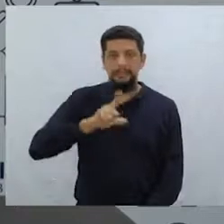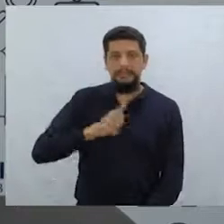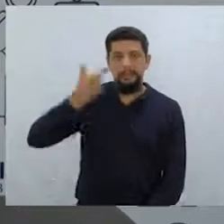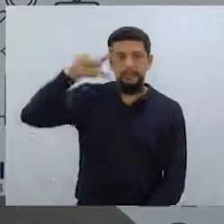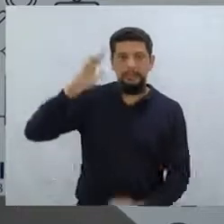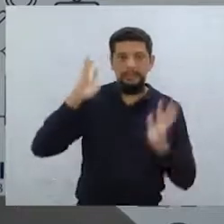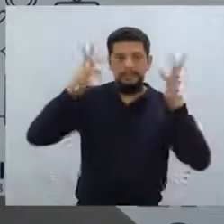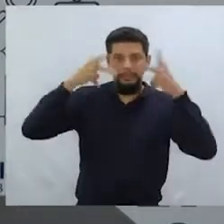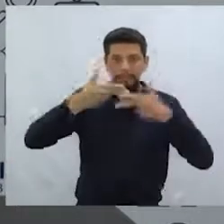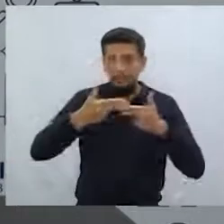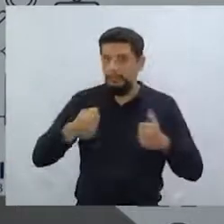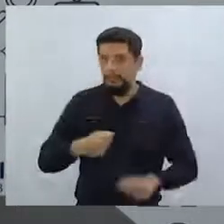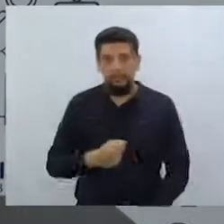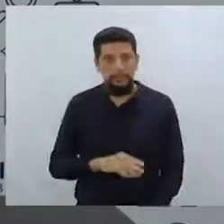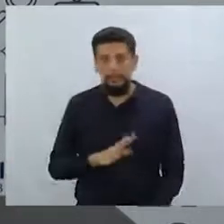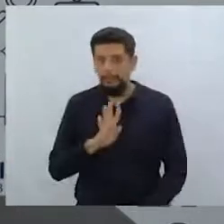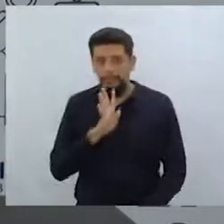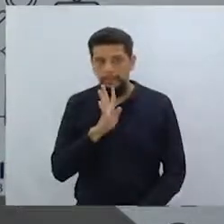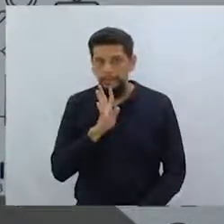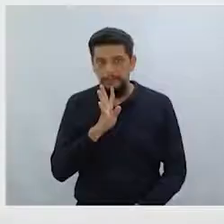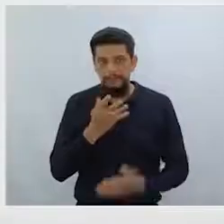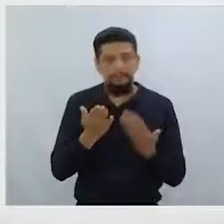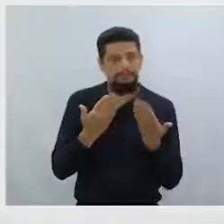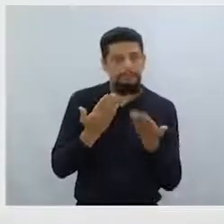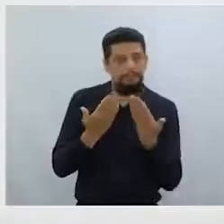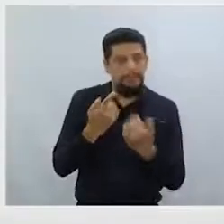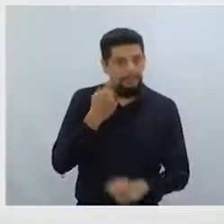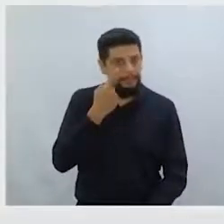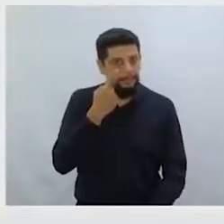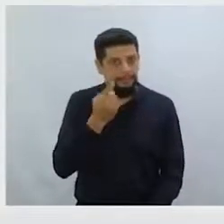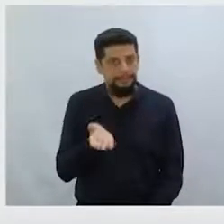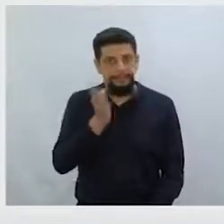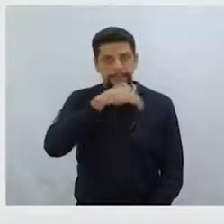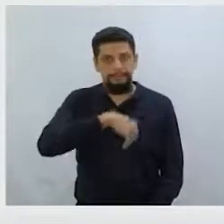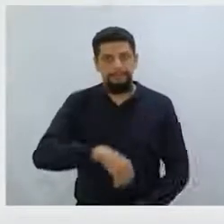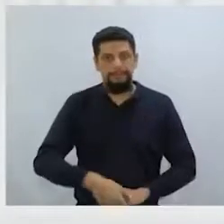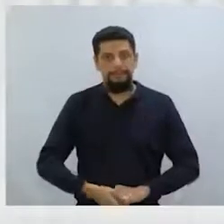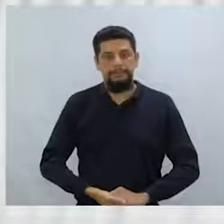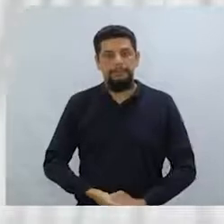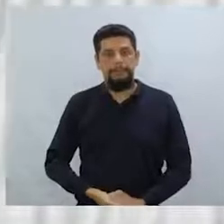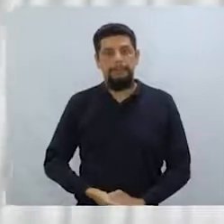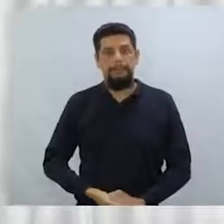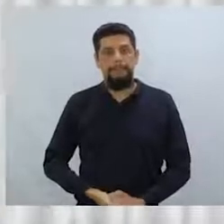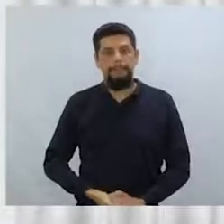vai trazer um outro animal que a gente ainda não conversou. Vamos ver?